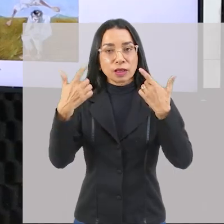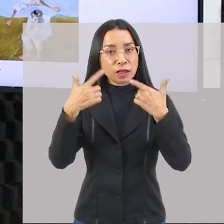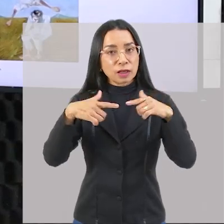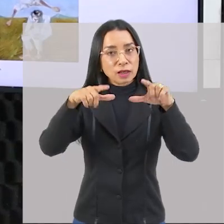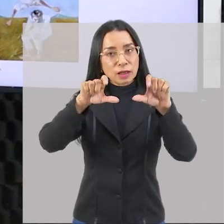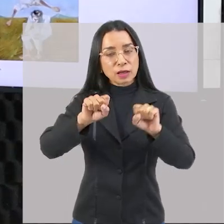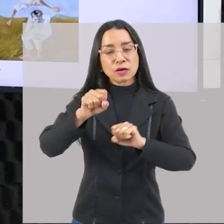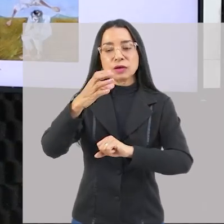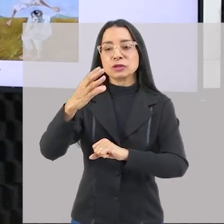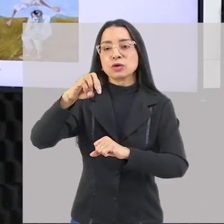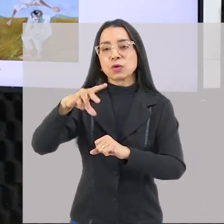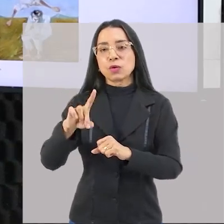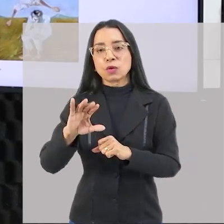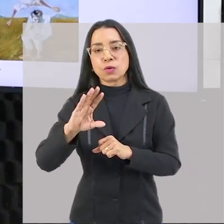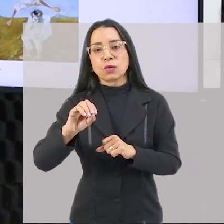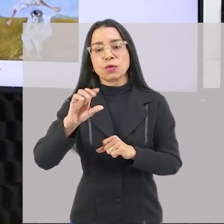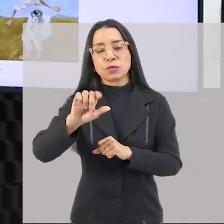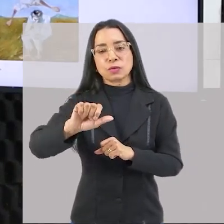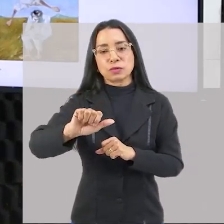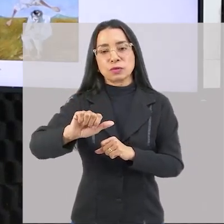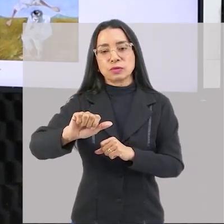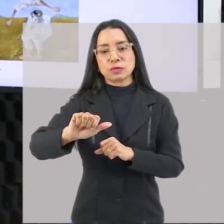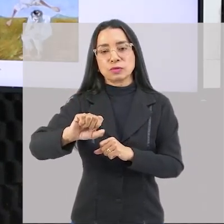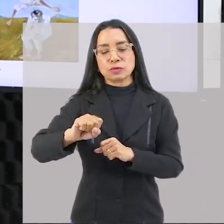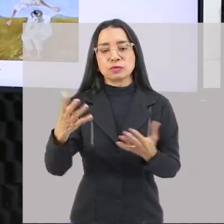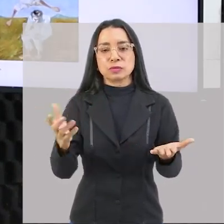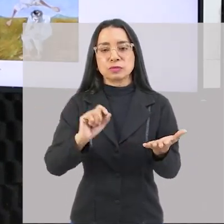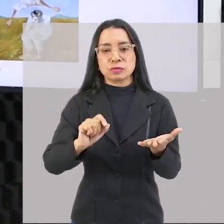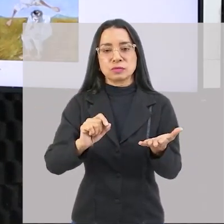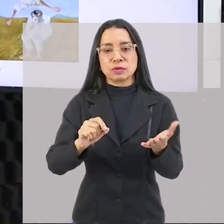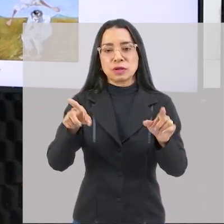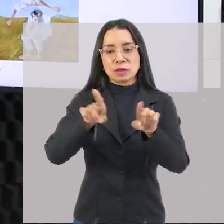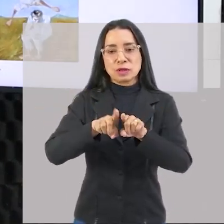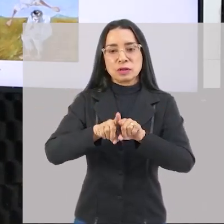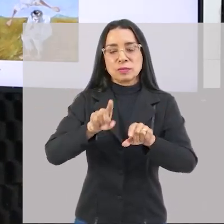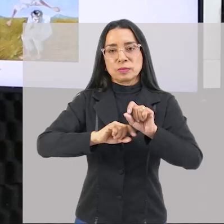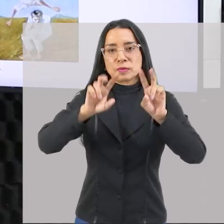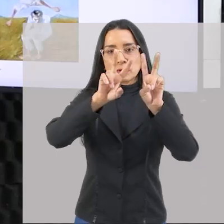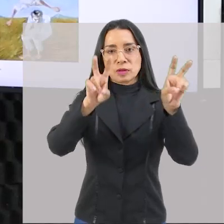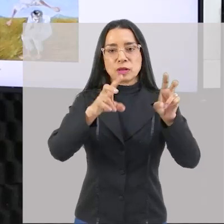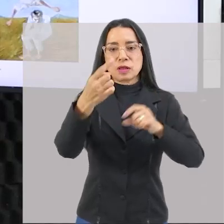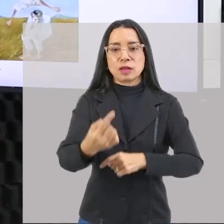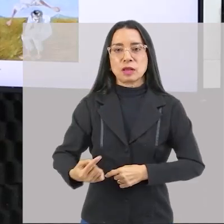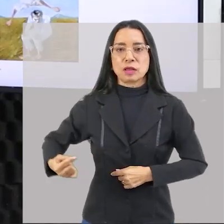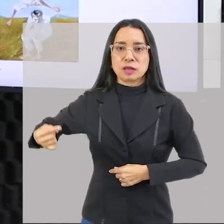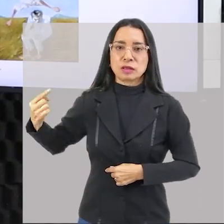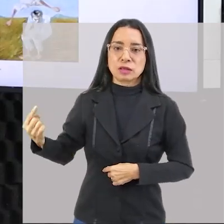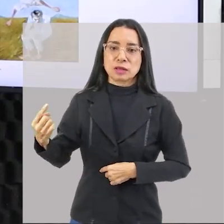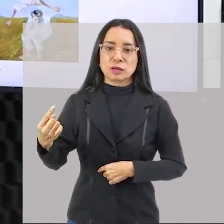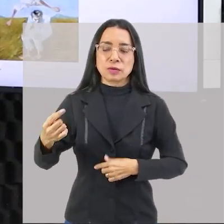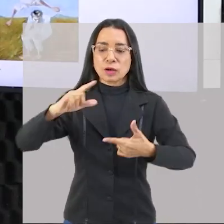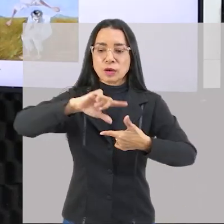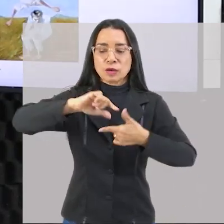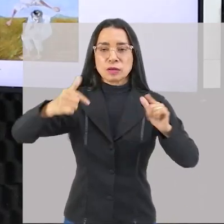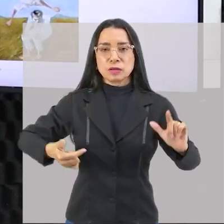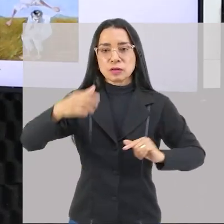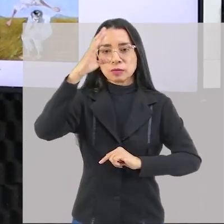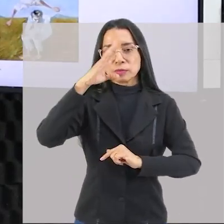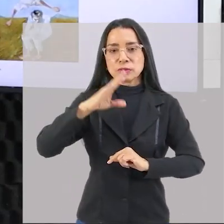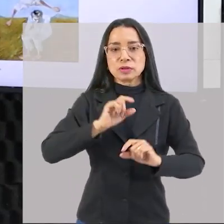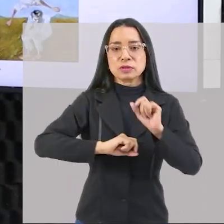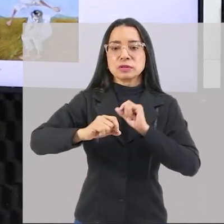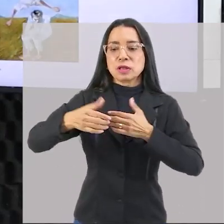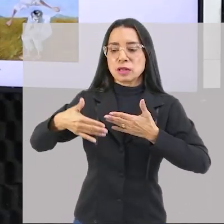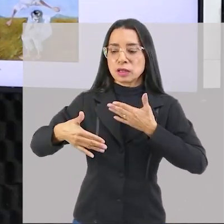também tem parte de arte. E não está explícito, mas está lá, inclusive, esta temática. Né? E o modernismo brasileiro ele se estica